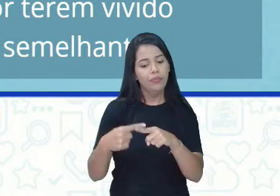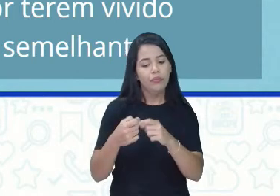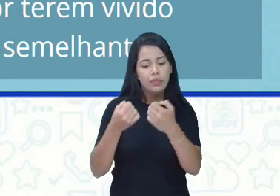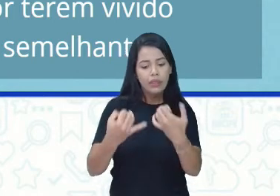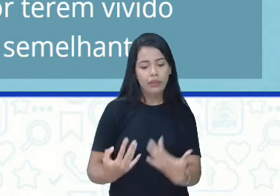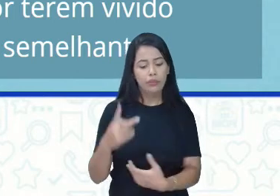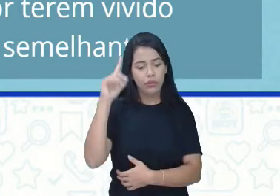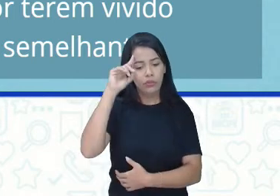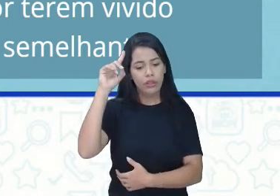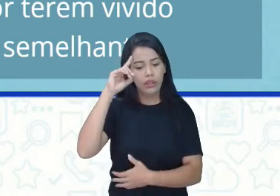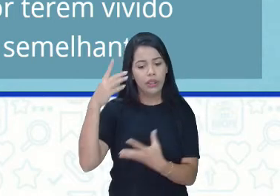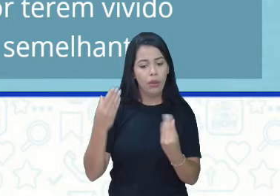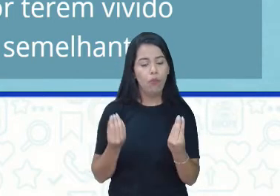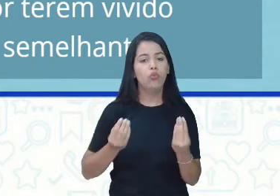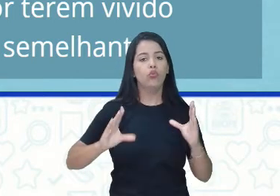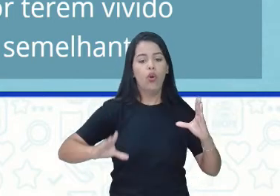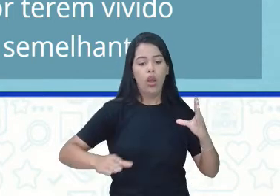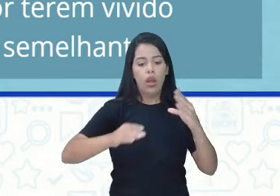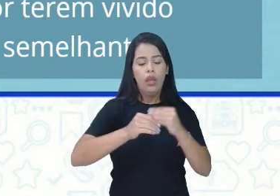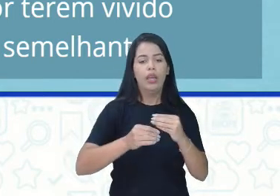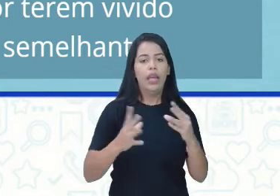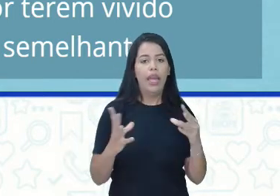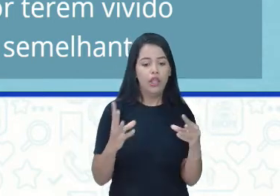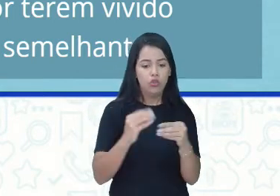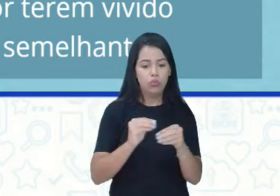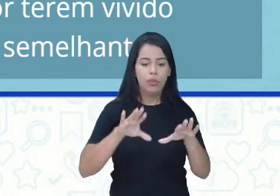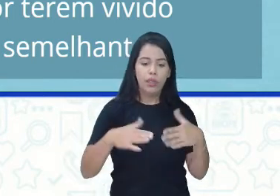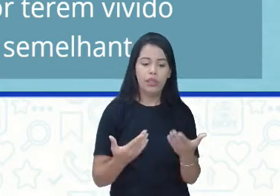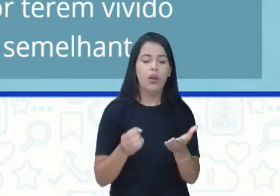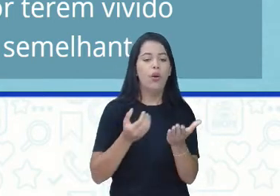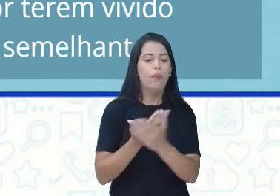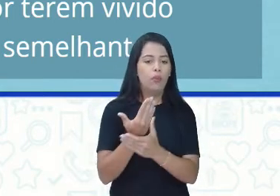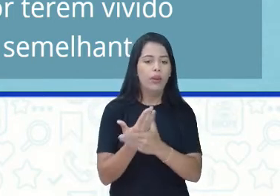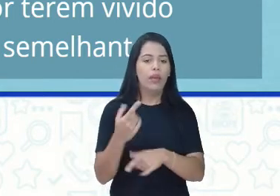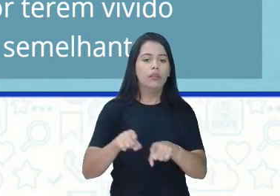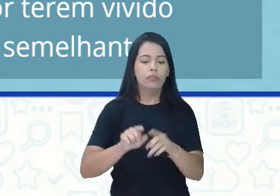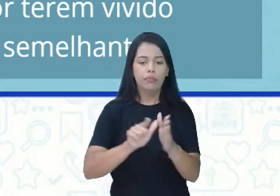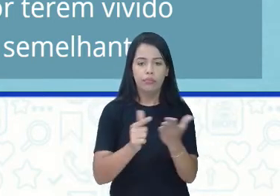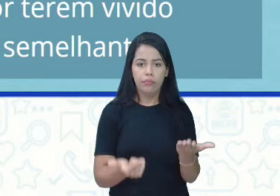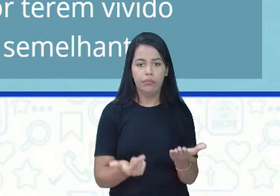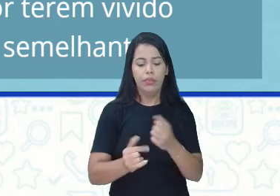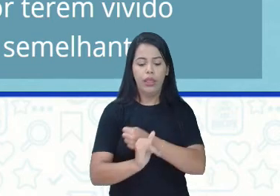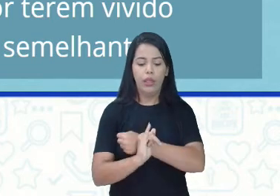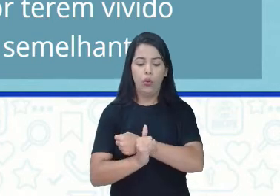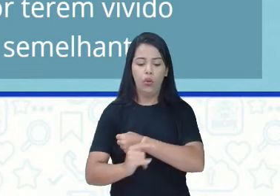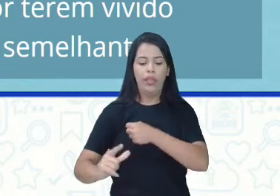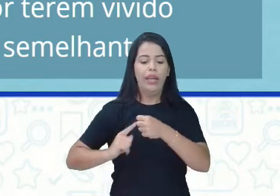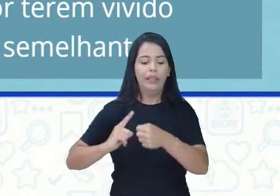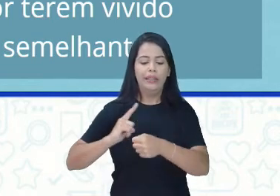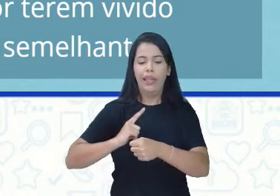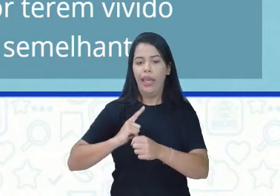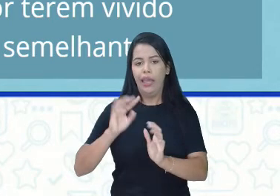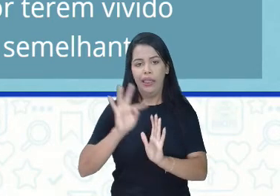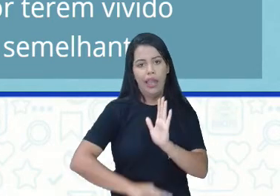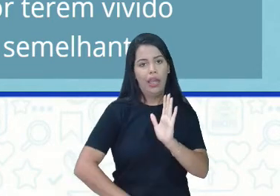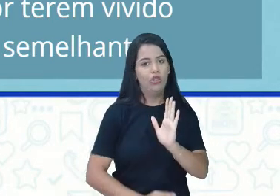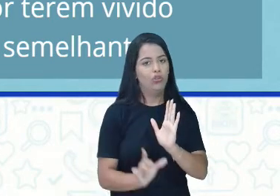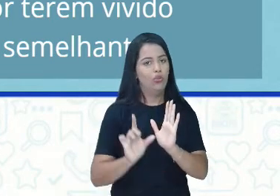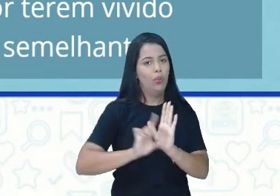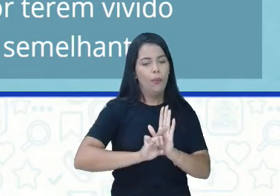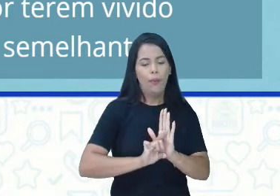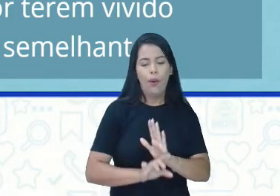modo conciso e de serem publicadas em jornais. As crônicas têm existência breve, isto é, interessam aos leitores que